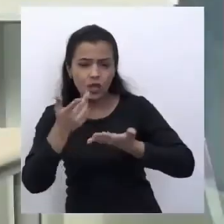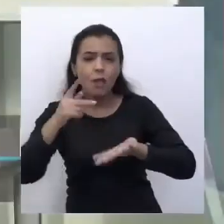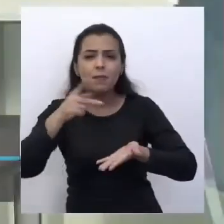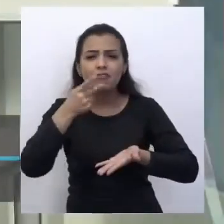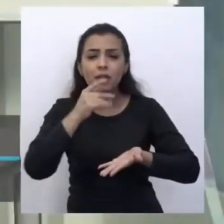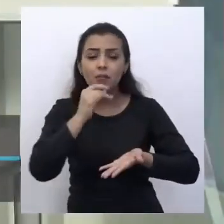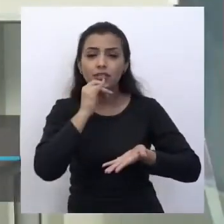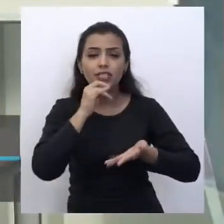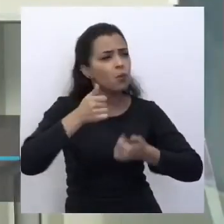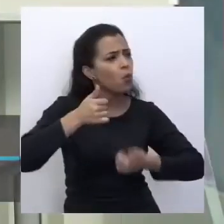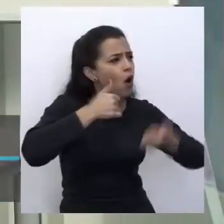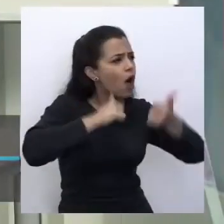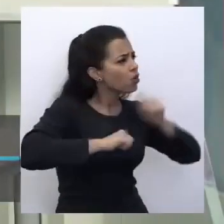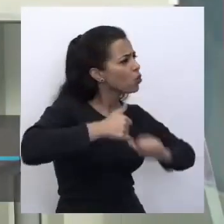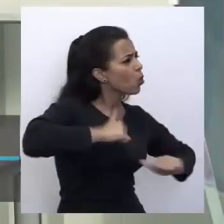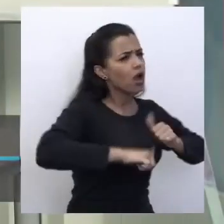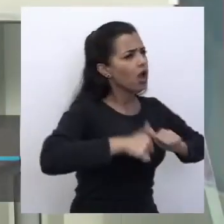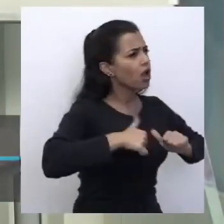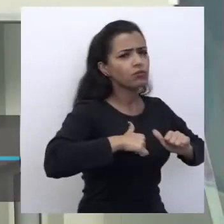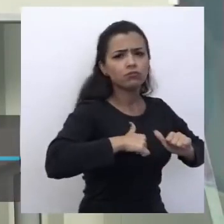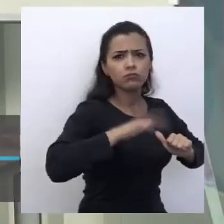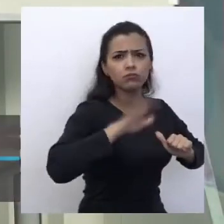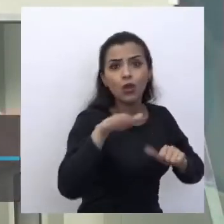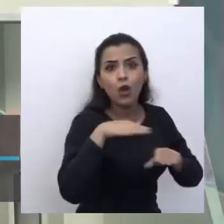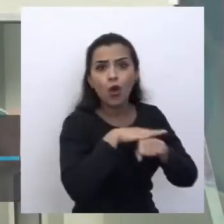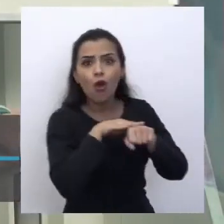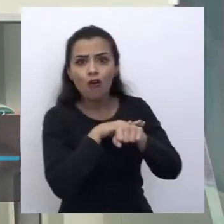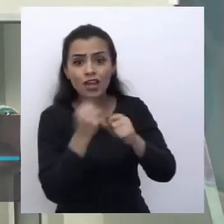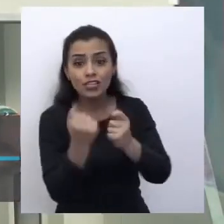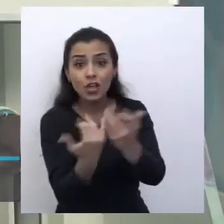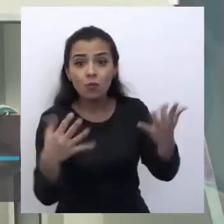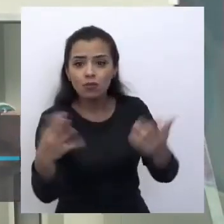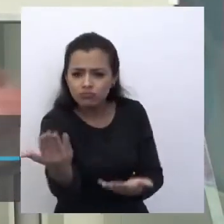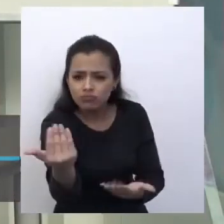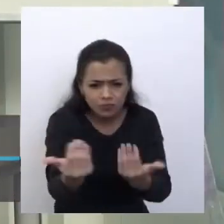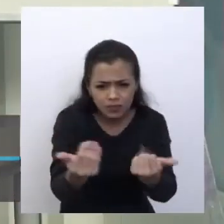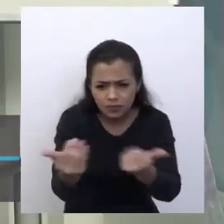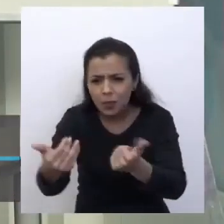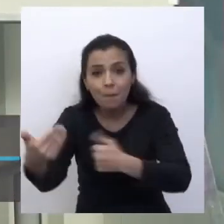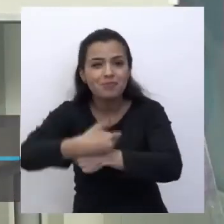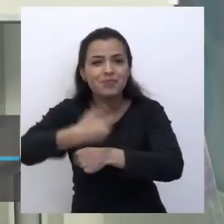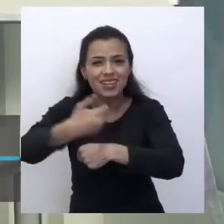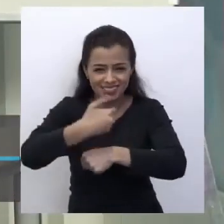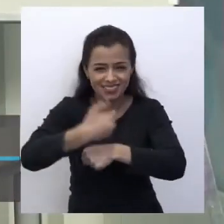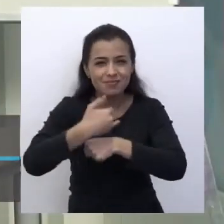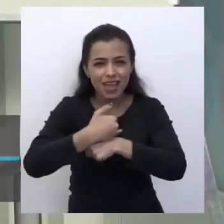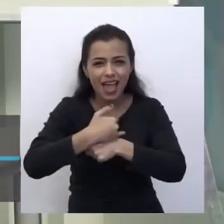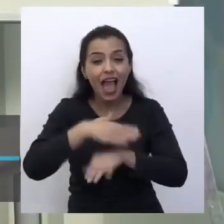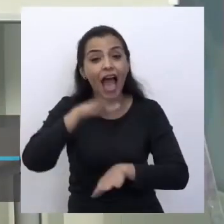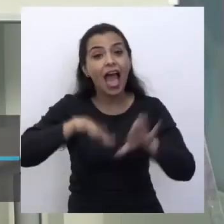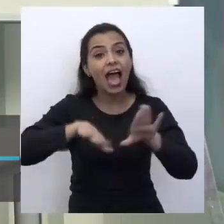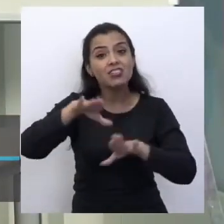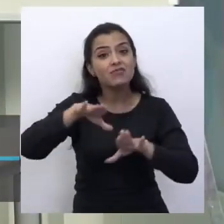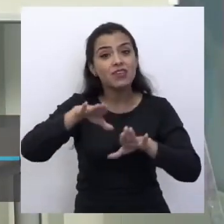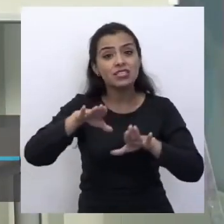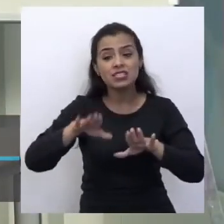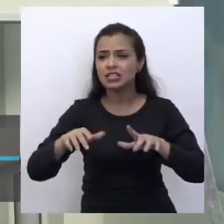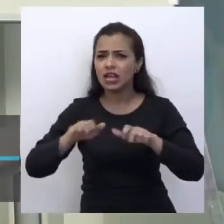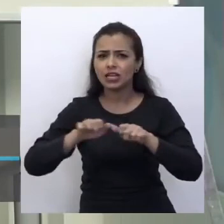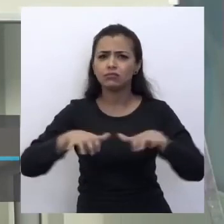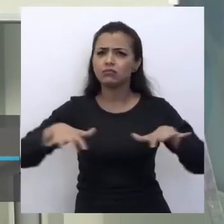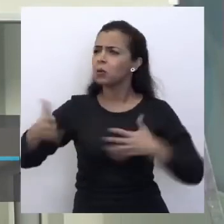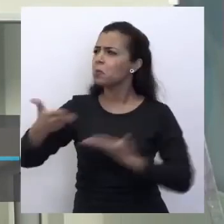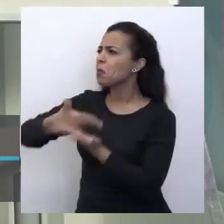estar interagindo com o público, chama a plateia para o palco. Às vezes eles eles